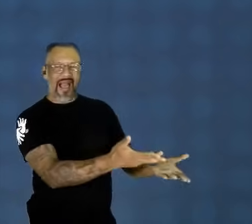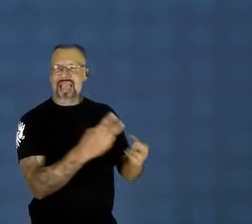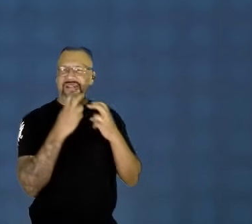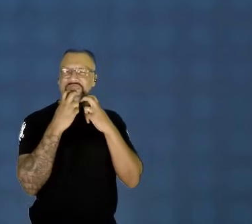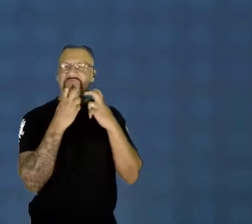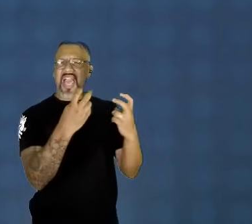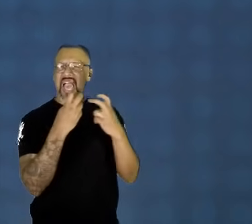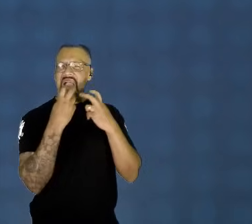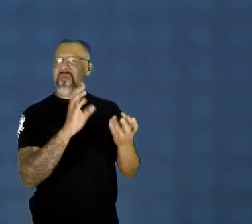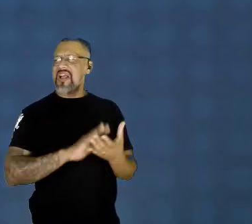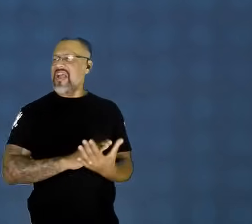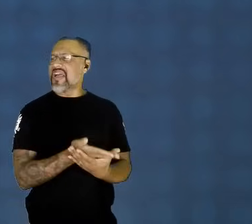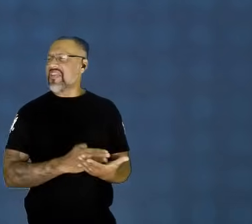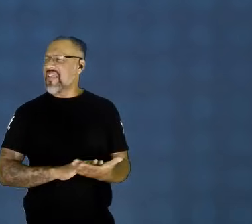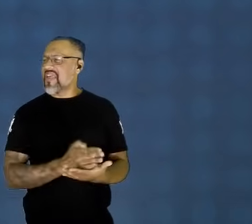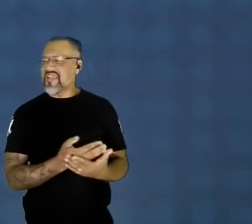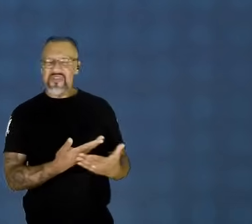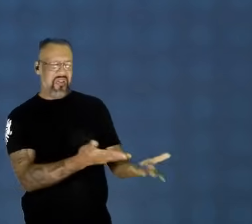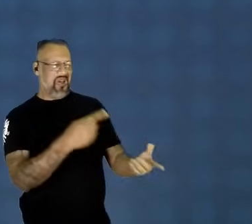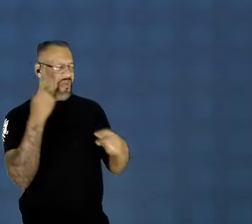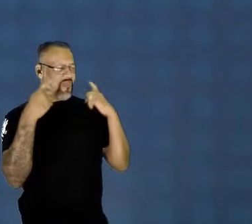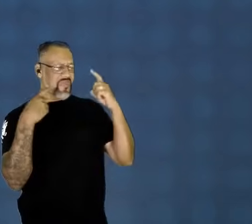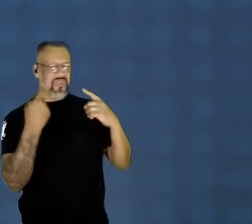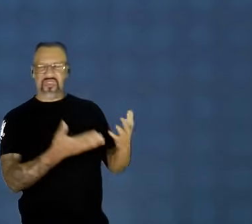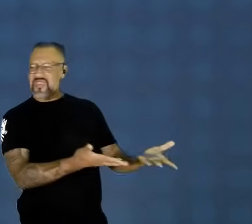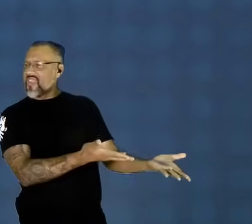está incomodando essa doida aqui.